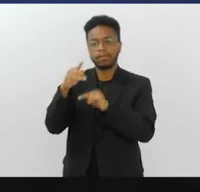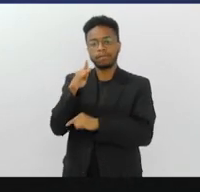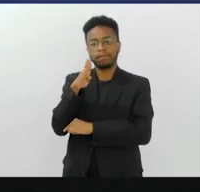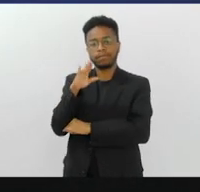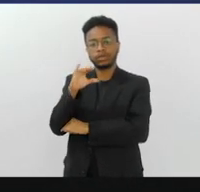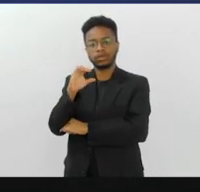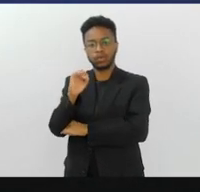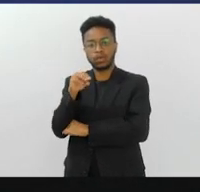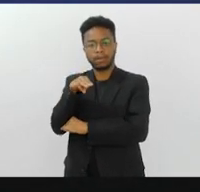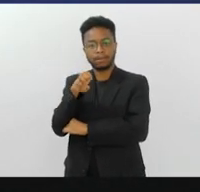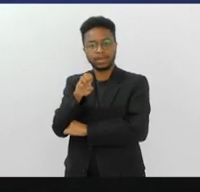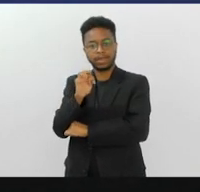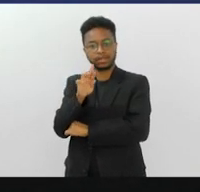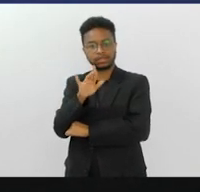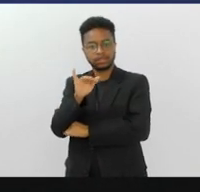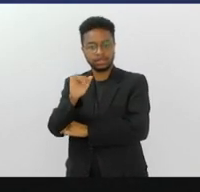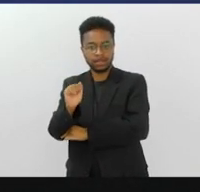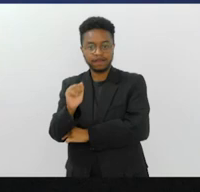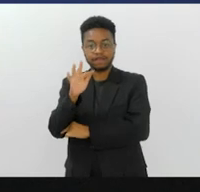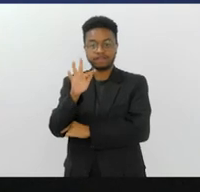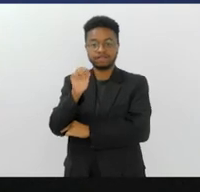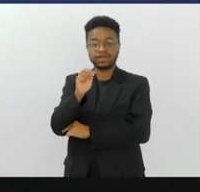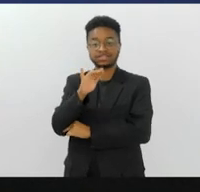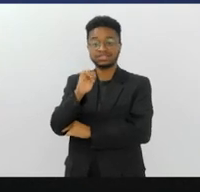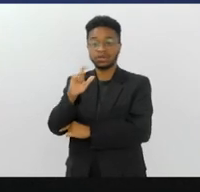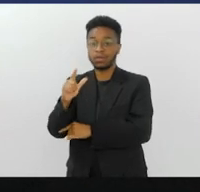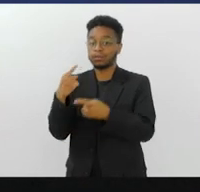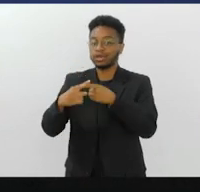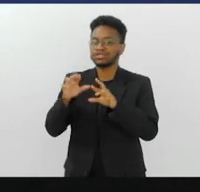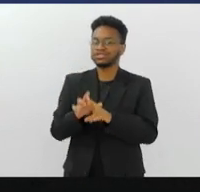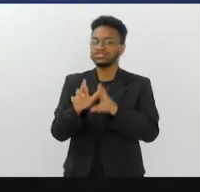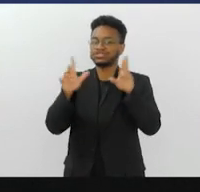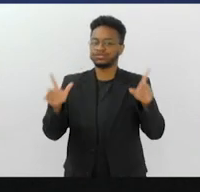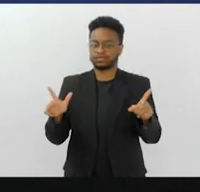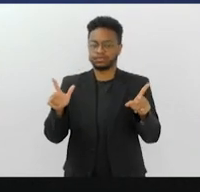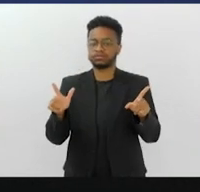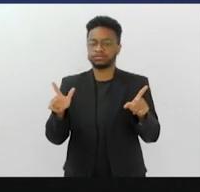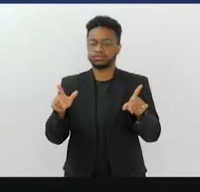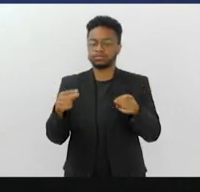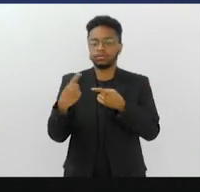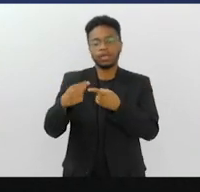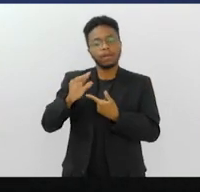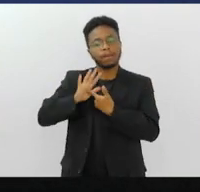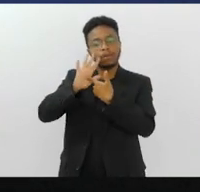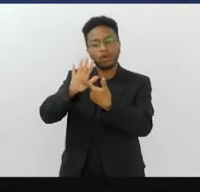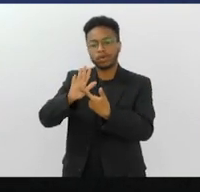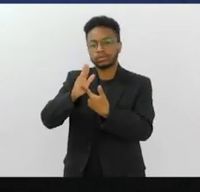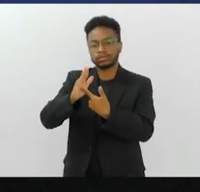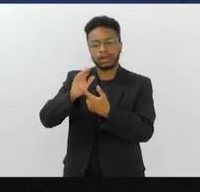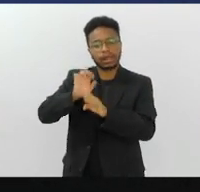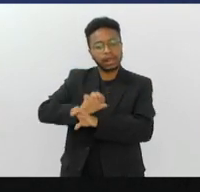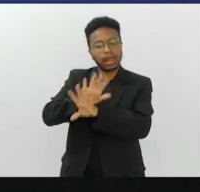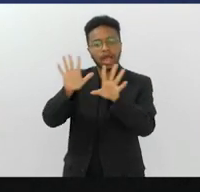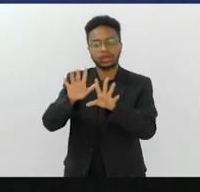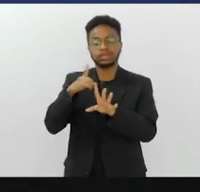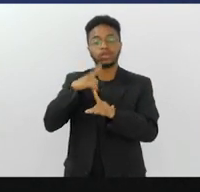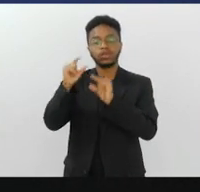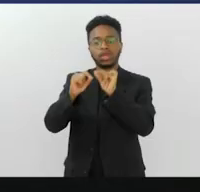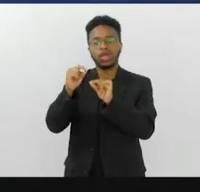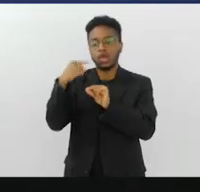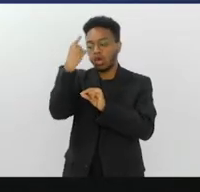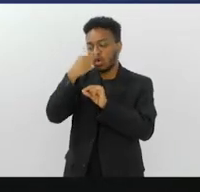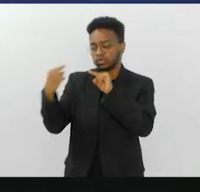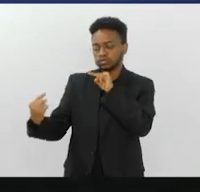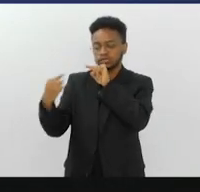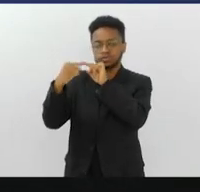adotado no projeto de lei por ele diferencia muito já E bem claramente que é reconhecimento fotográfico e o